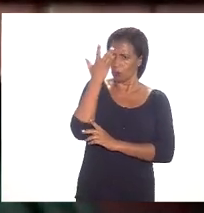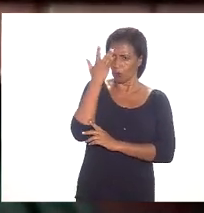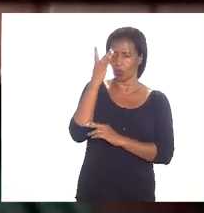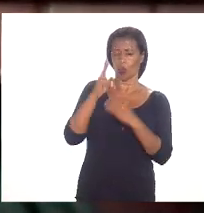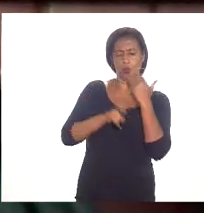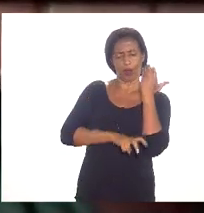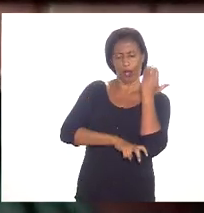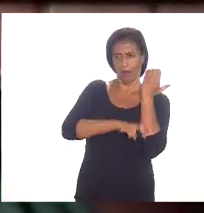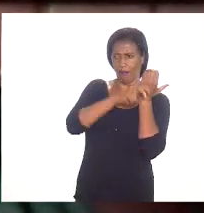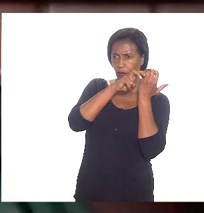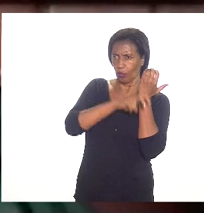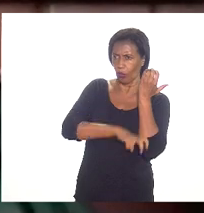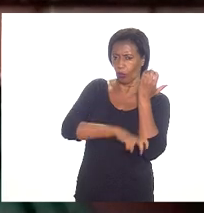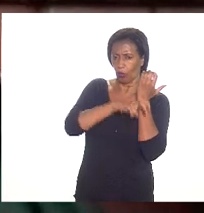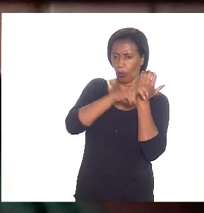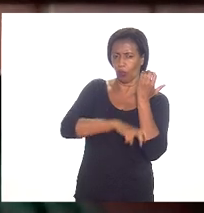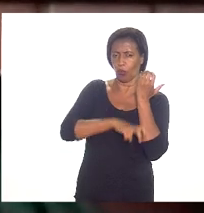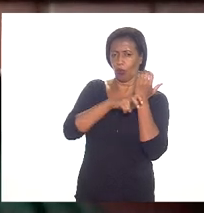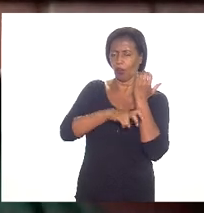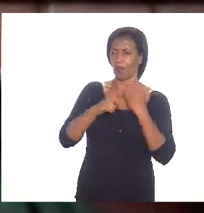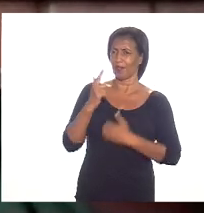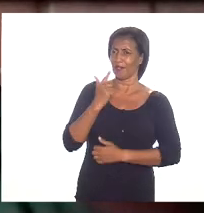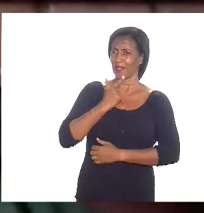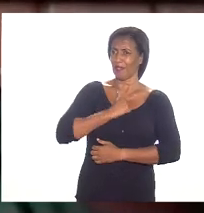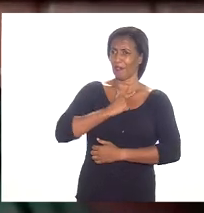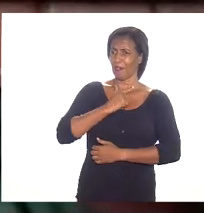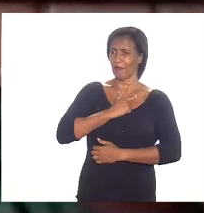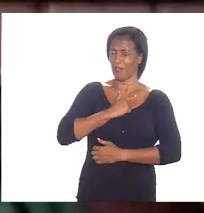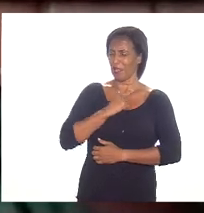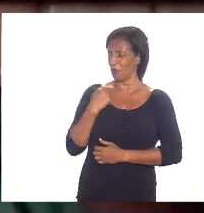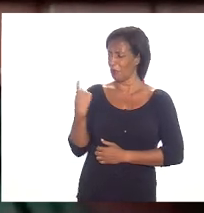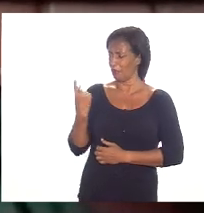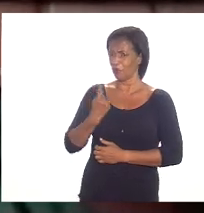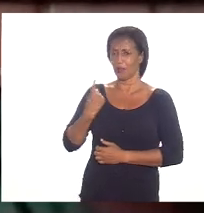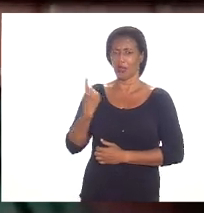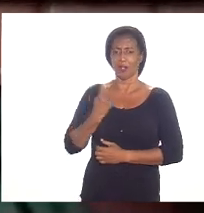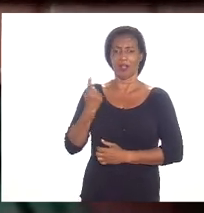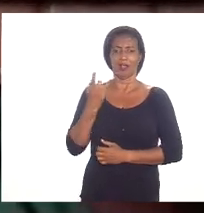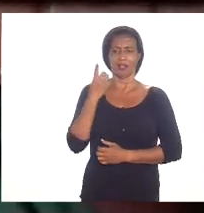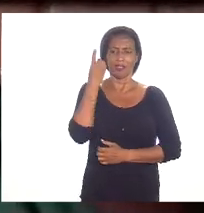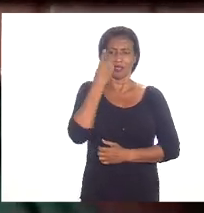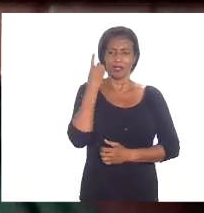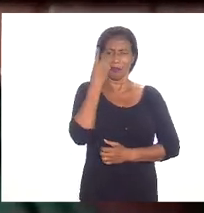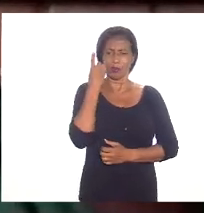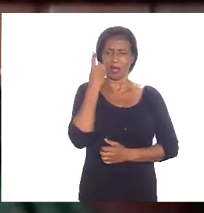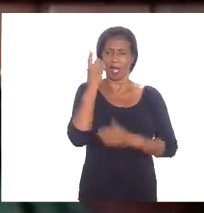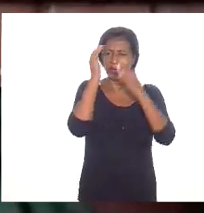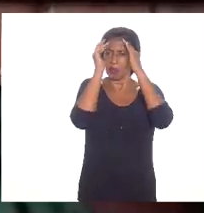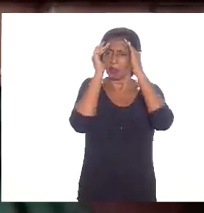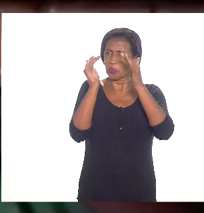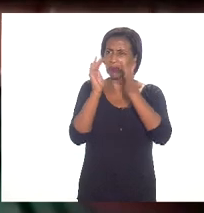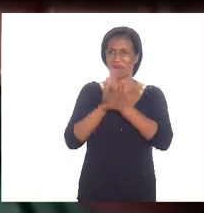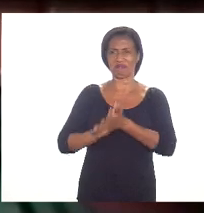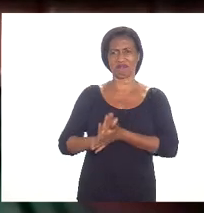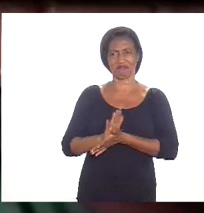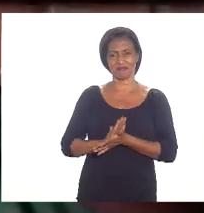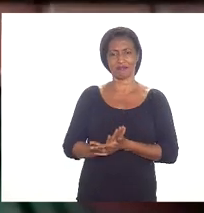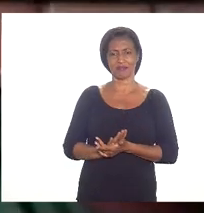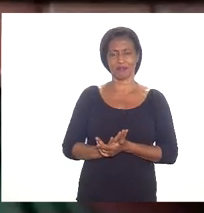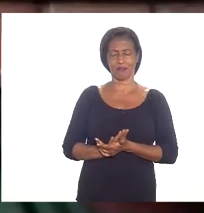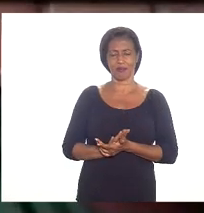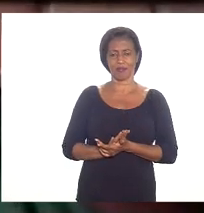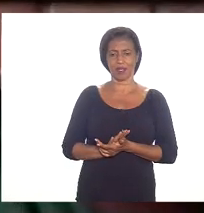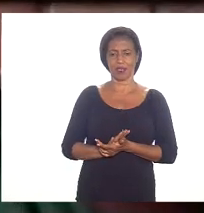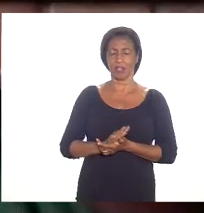elevador, né? E fica muito feio para a gente que é deputado ou deputada descumprir isso, né?